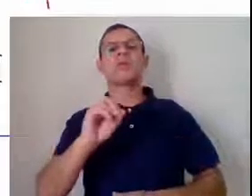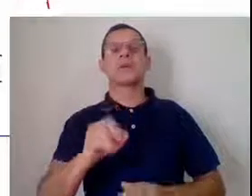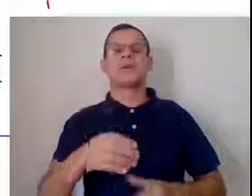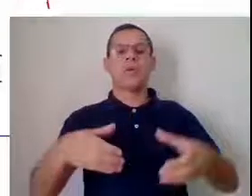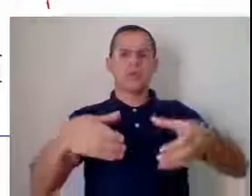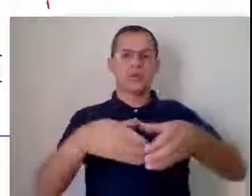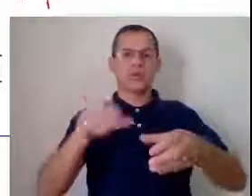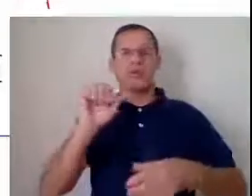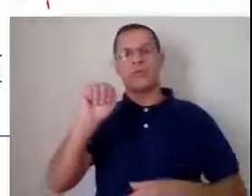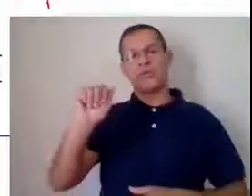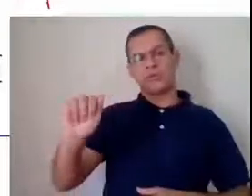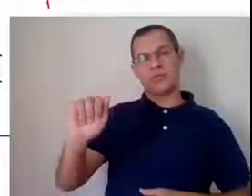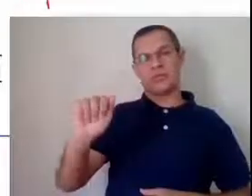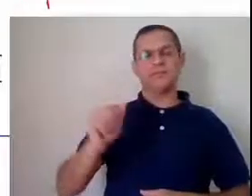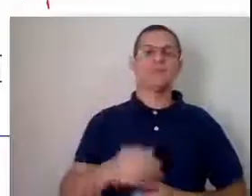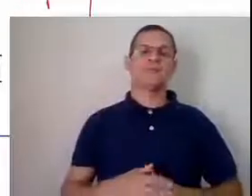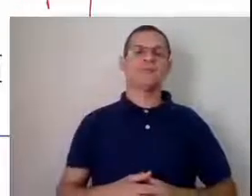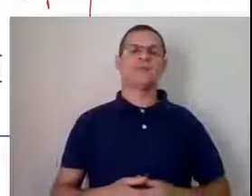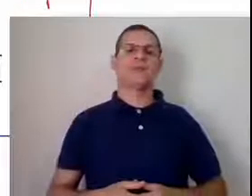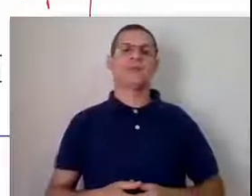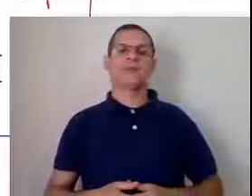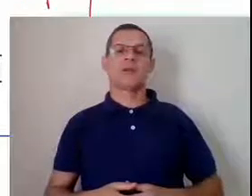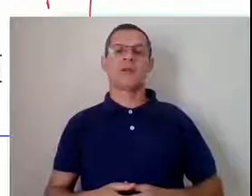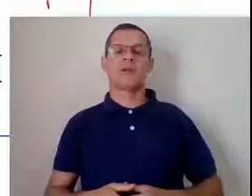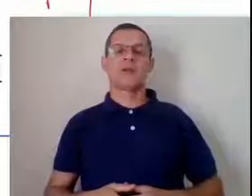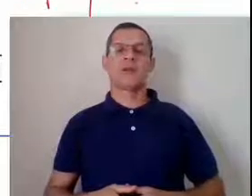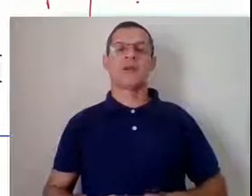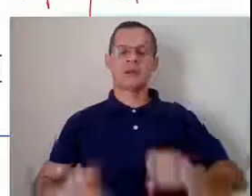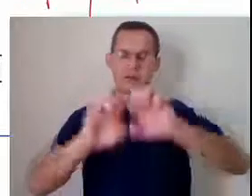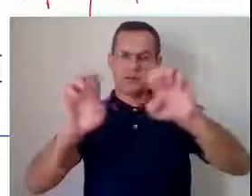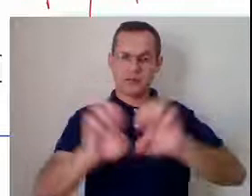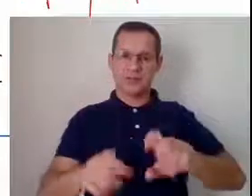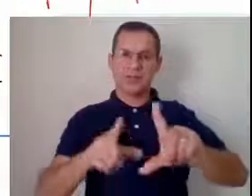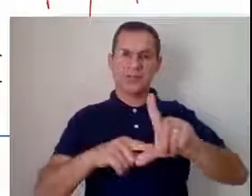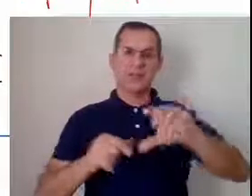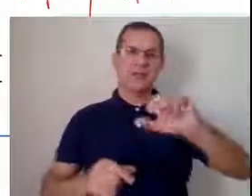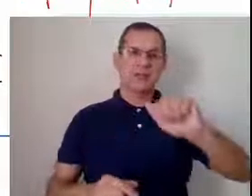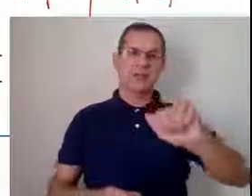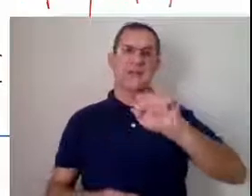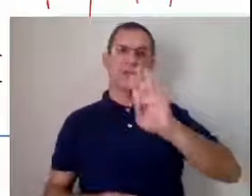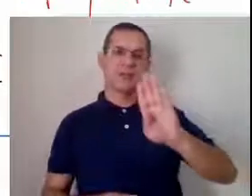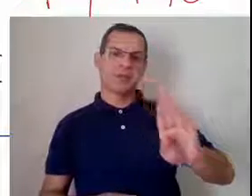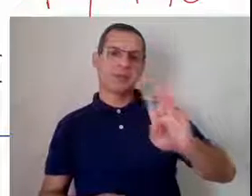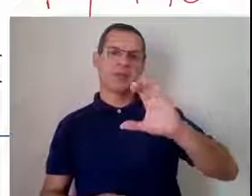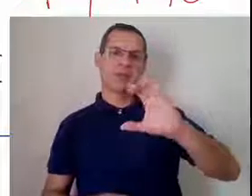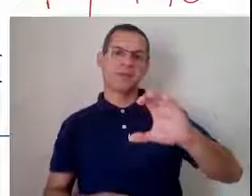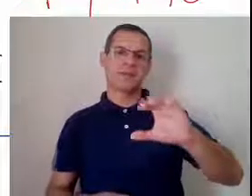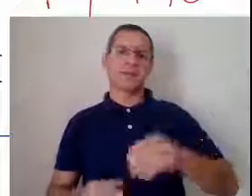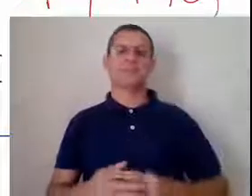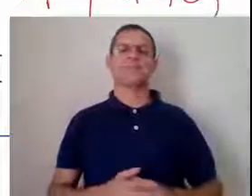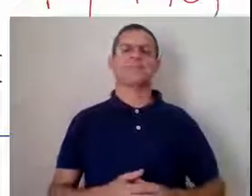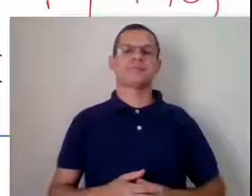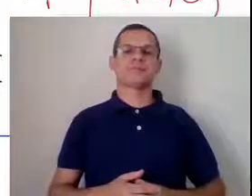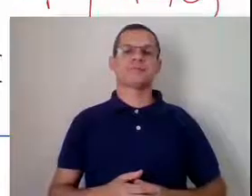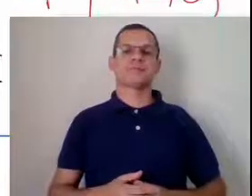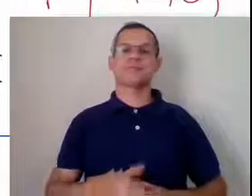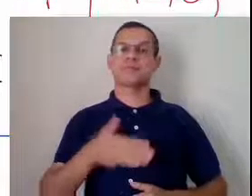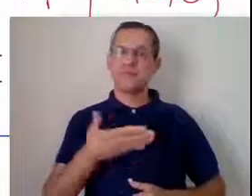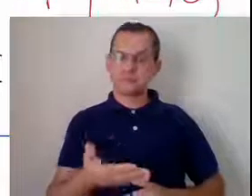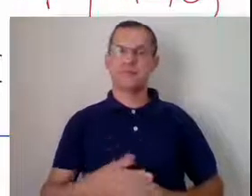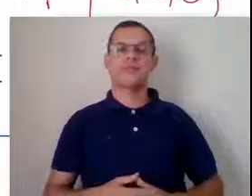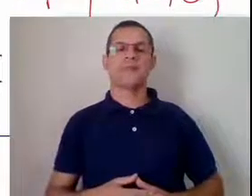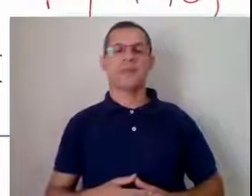o conjunto A é composto das letras A, B e C.